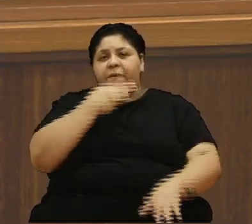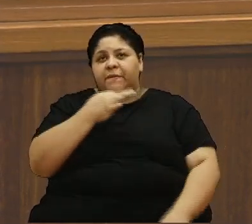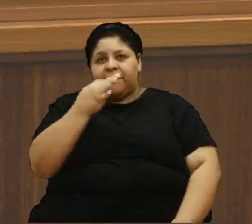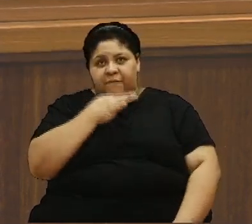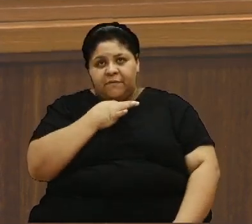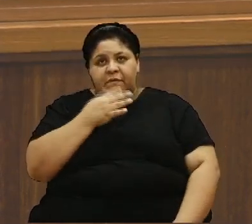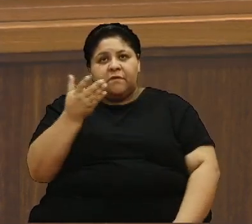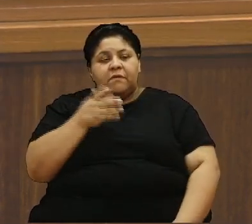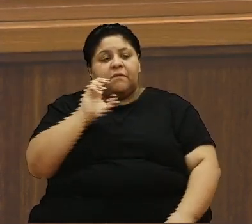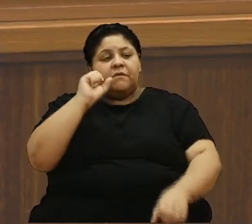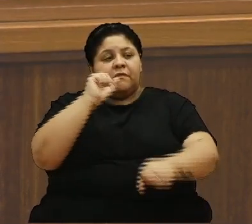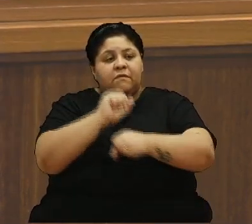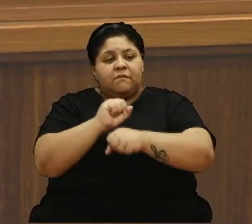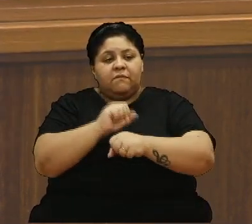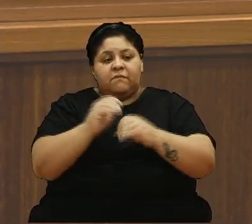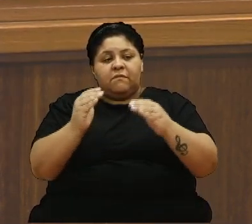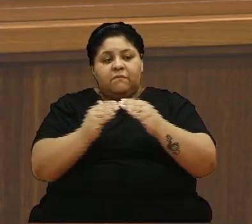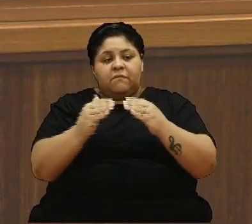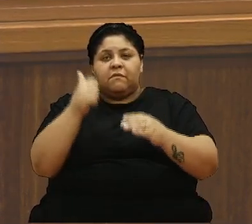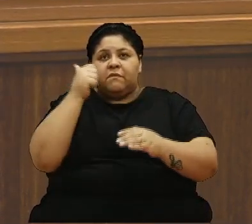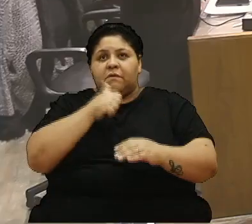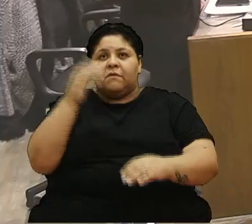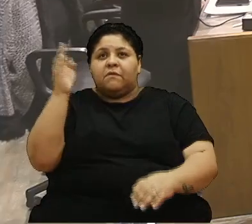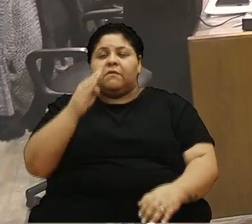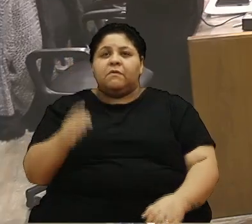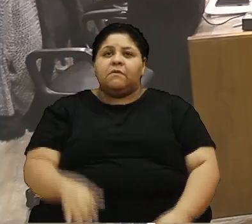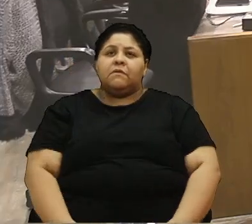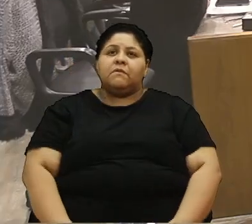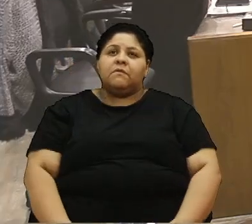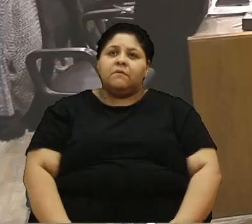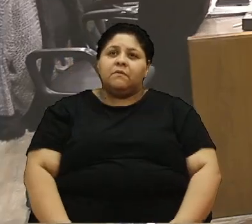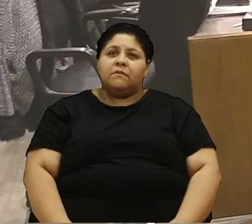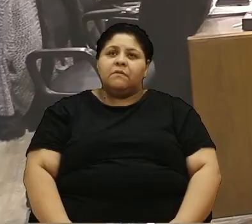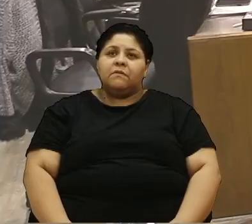Caxias que está esperando a Casa da Mulher Brasileira. Obrigado, vereadora. Vereadora Maria.